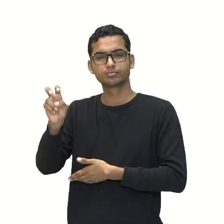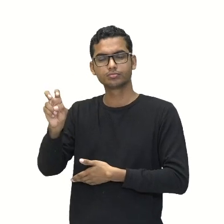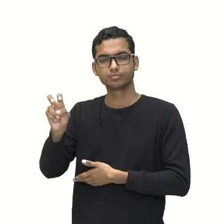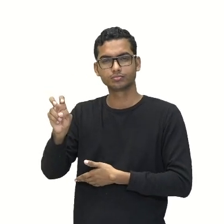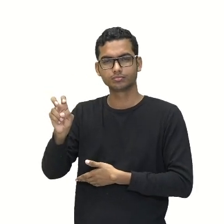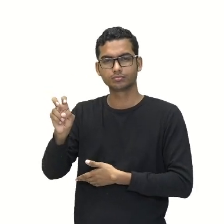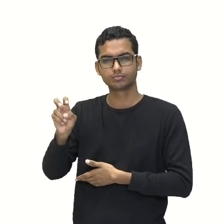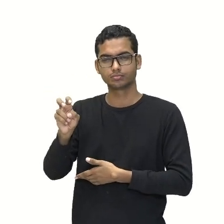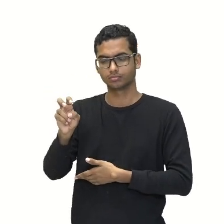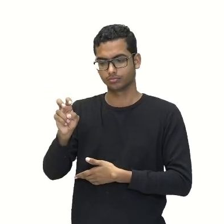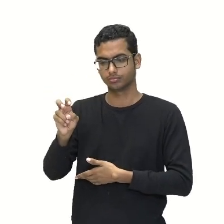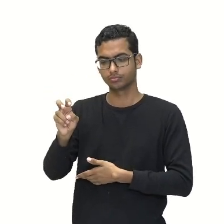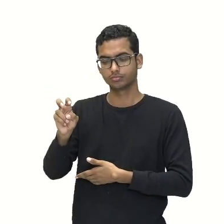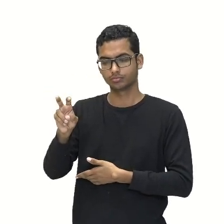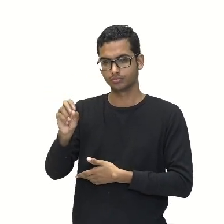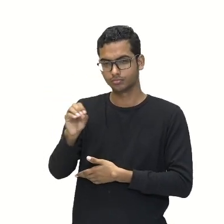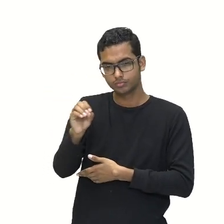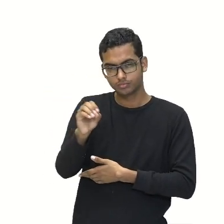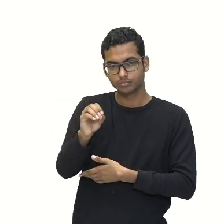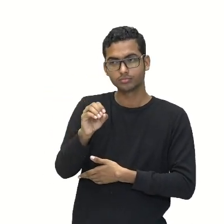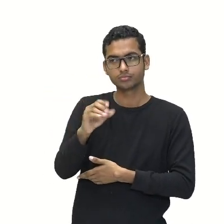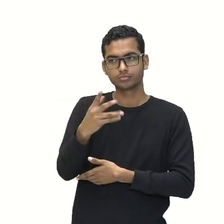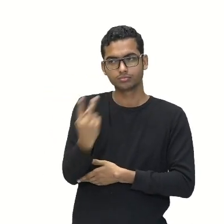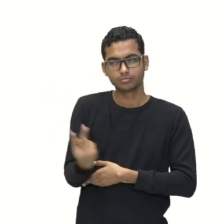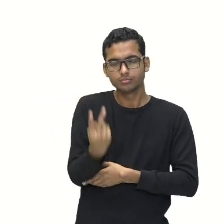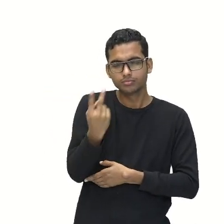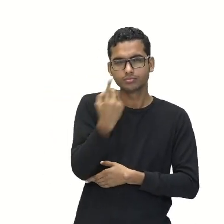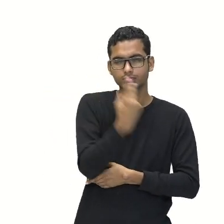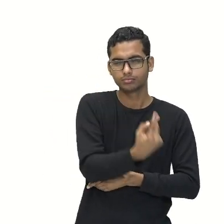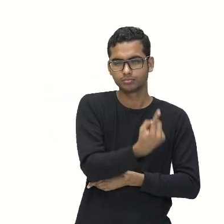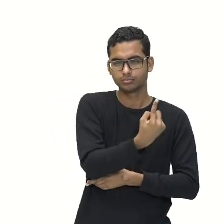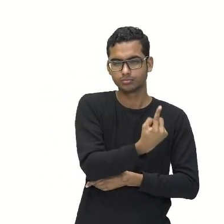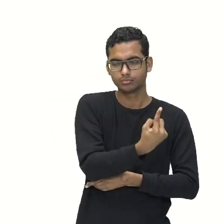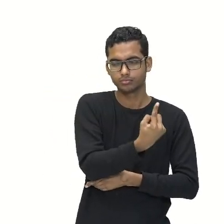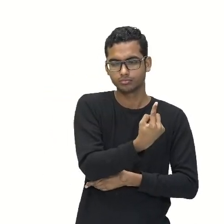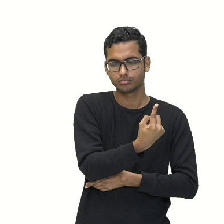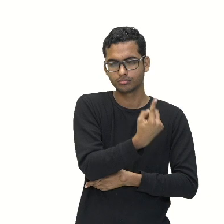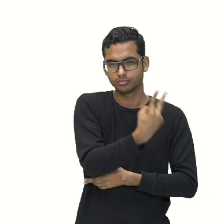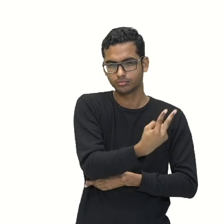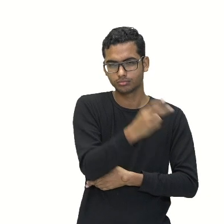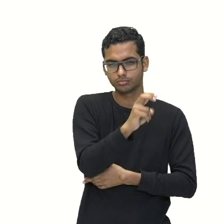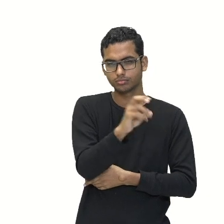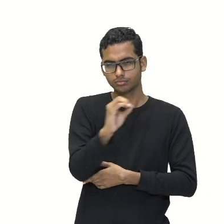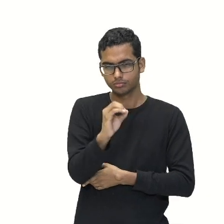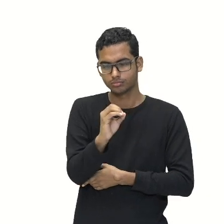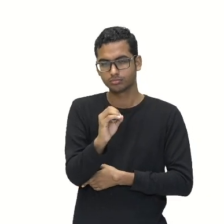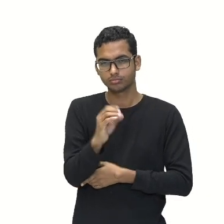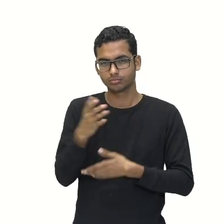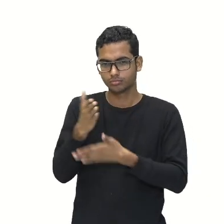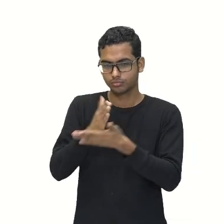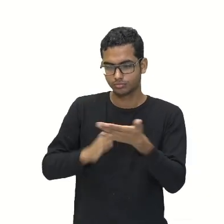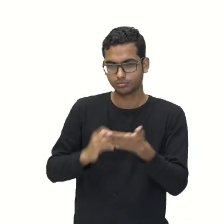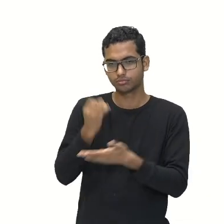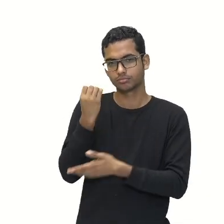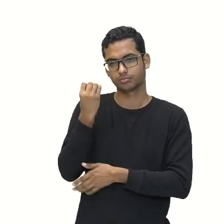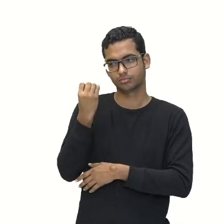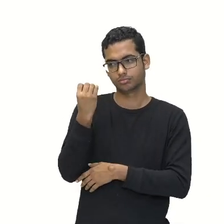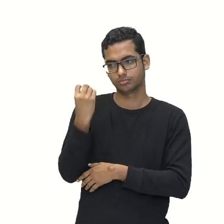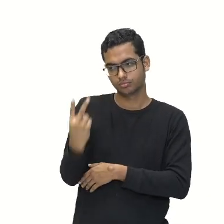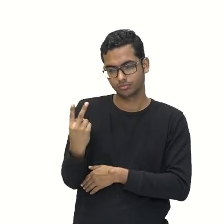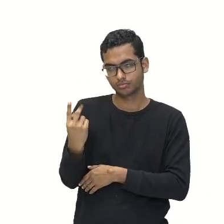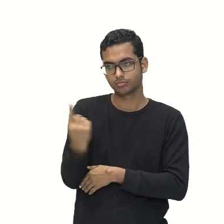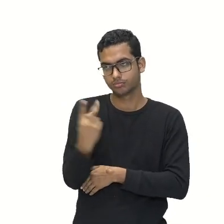metade de 12 é 6. Então, a metade de 512 é 256.